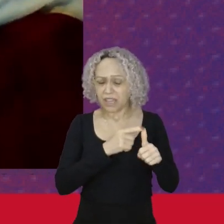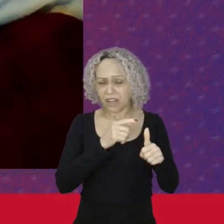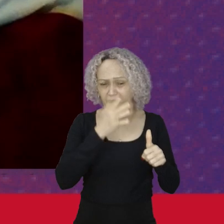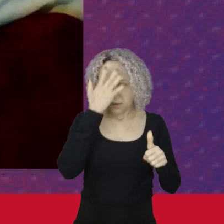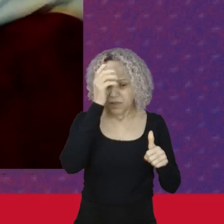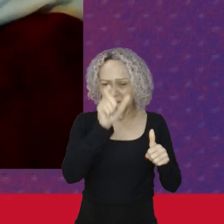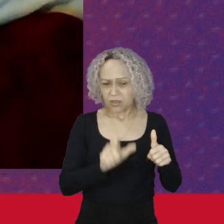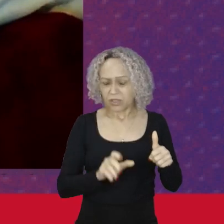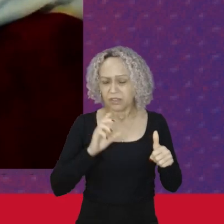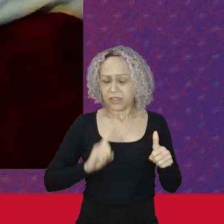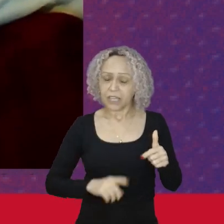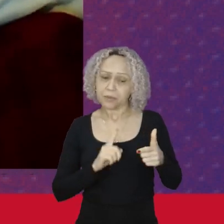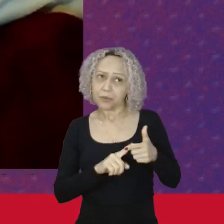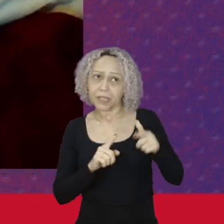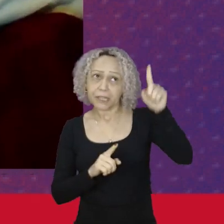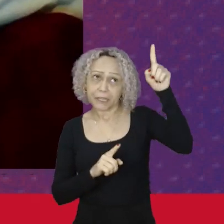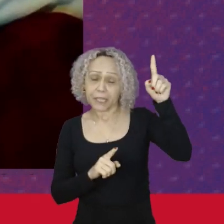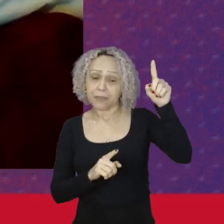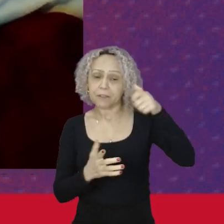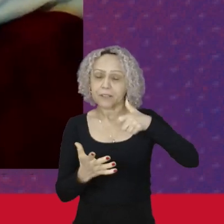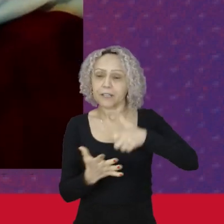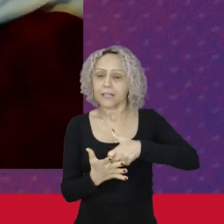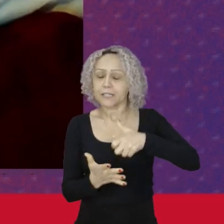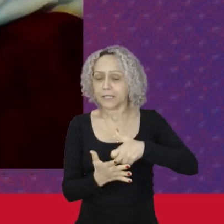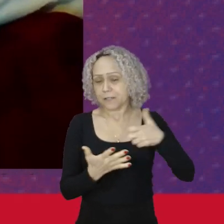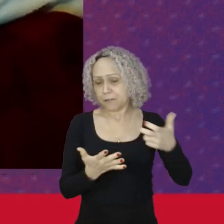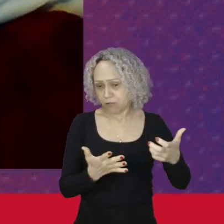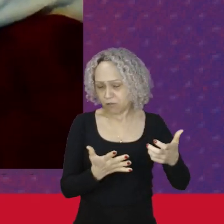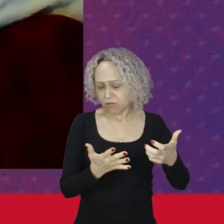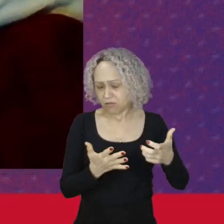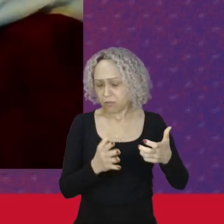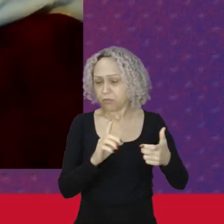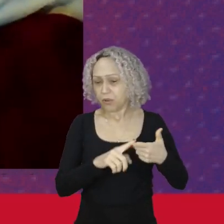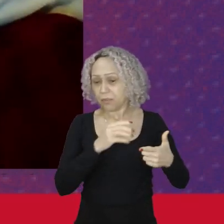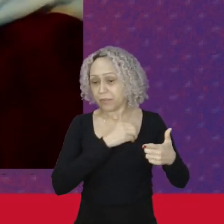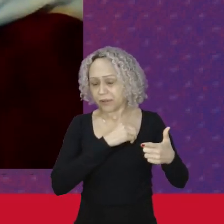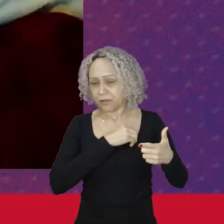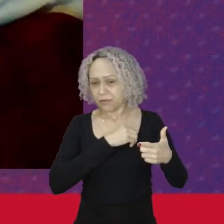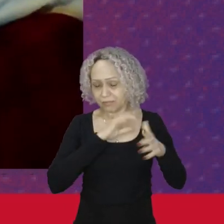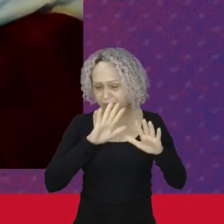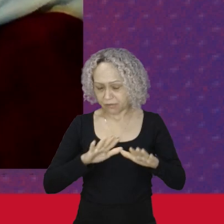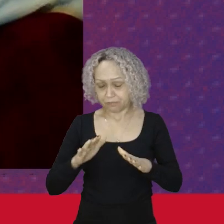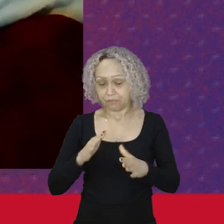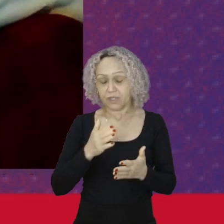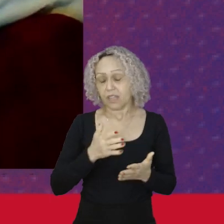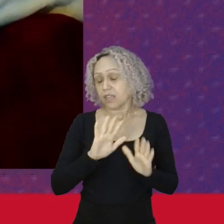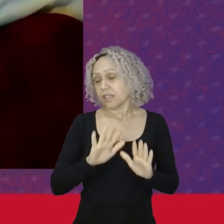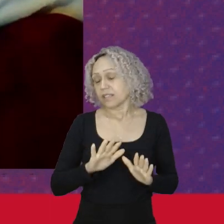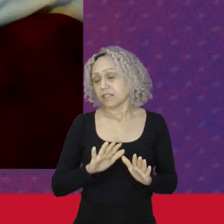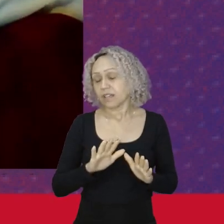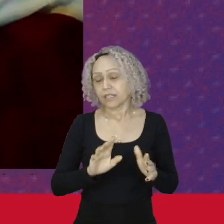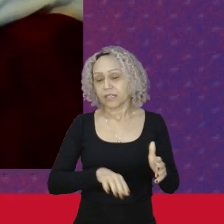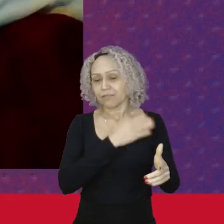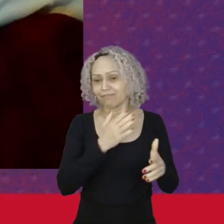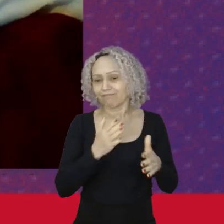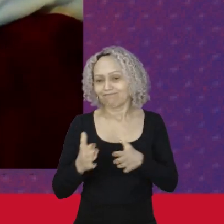como fruto de causas naturais, certo? Então, é a natureza